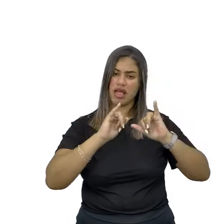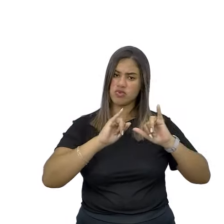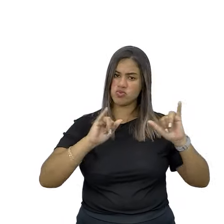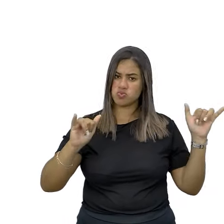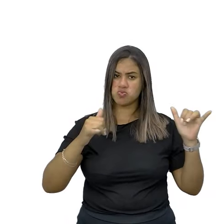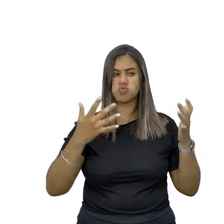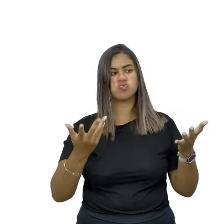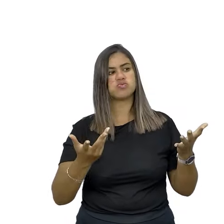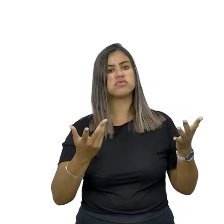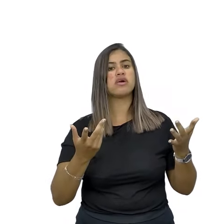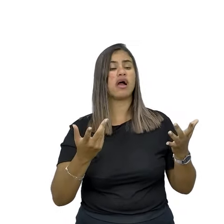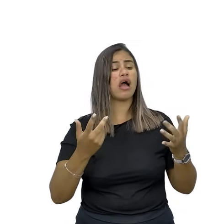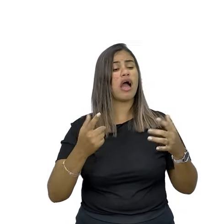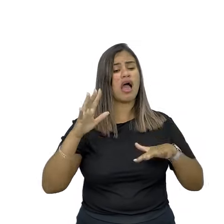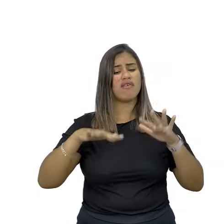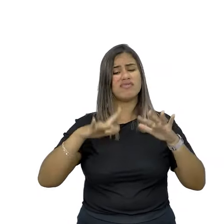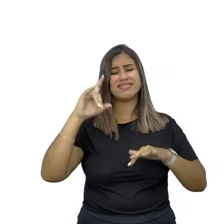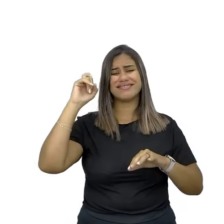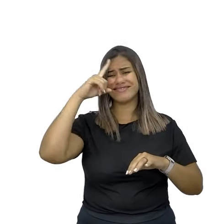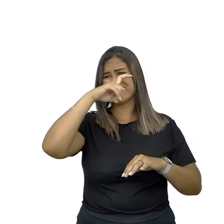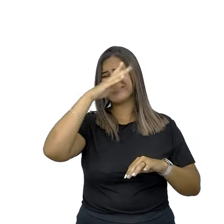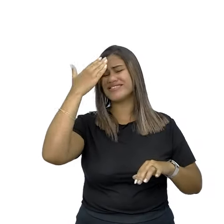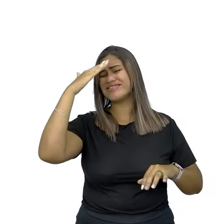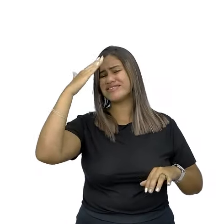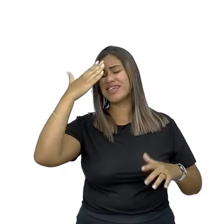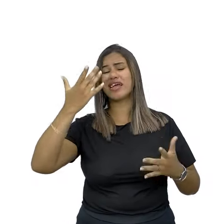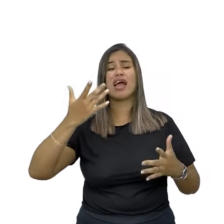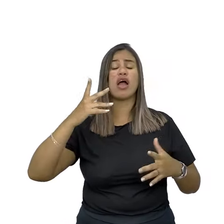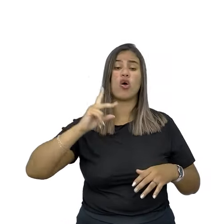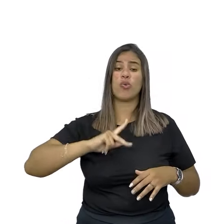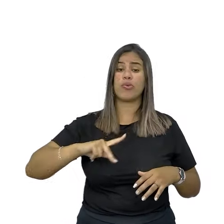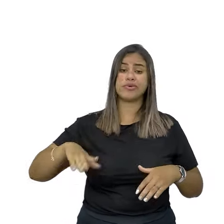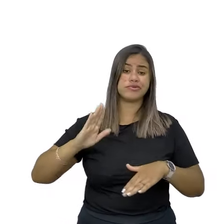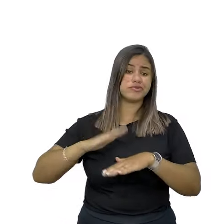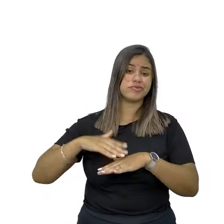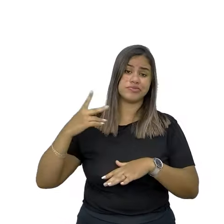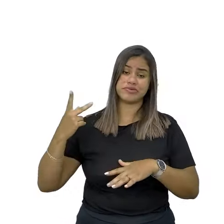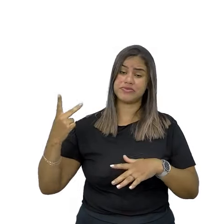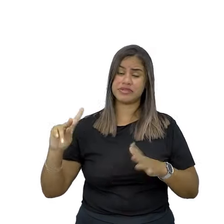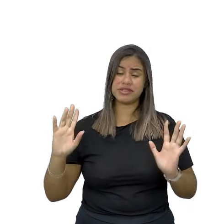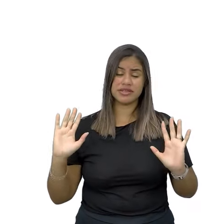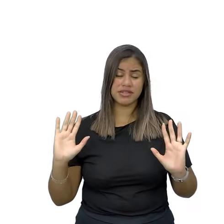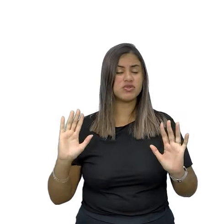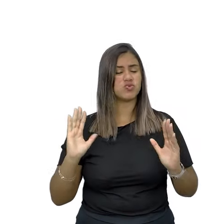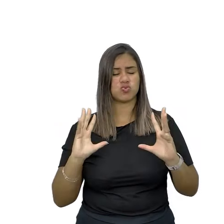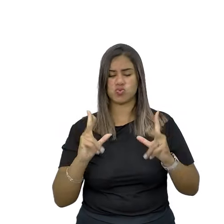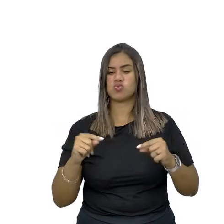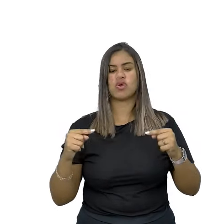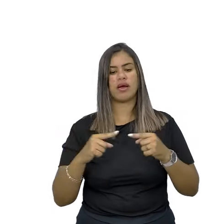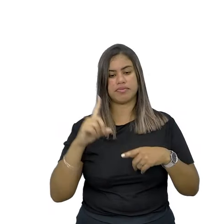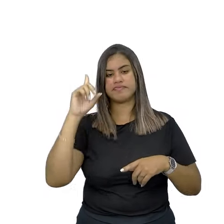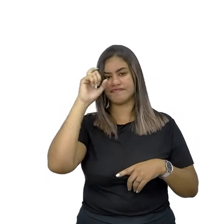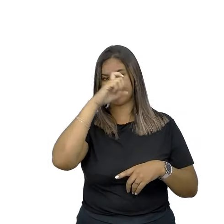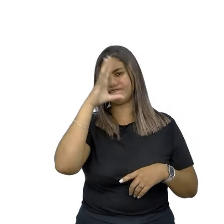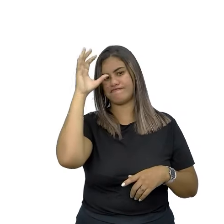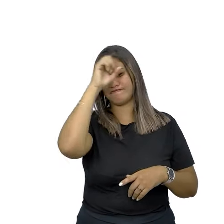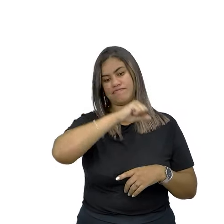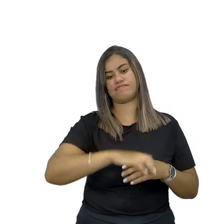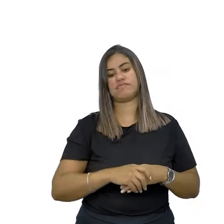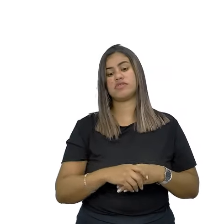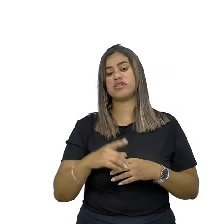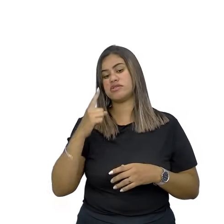dificuldade de entender a comanda do professor, tudo isso é dificuldade de aprendizagem. E os conhecimentos